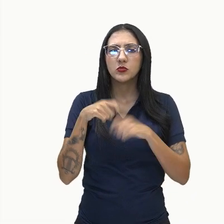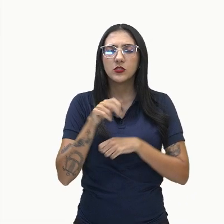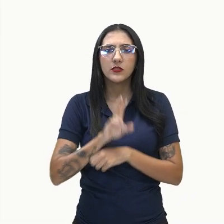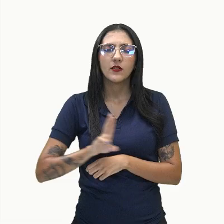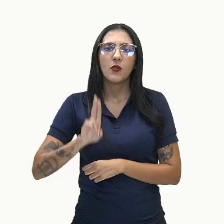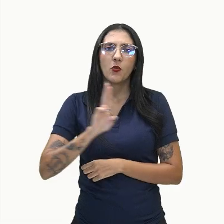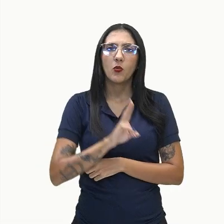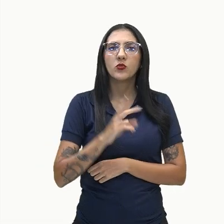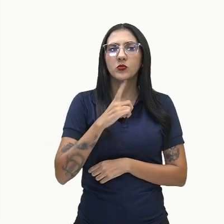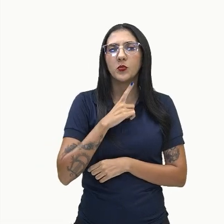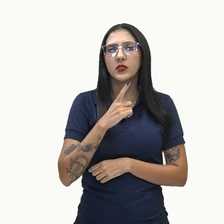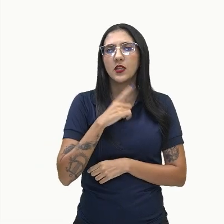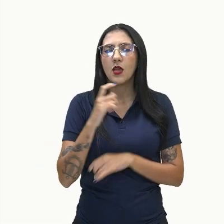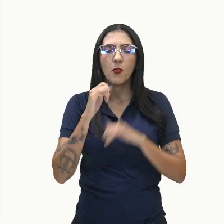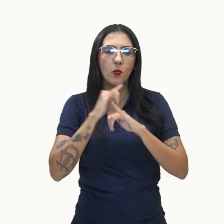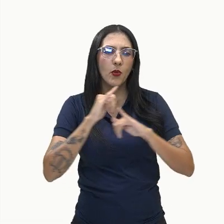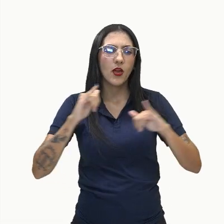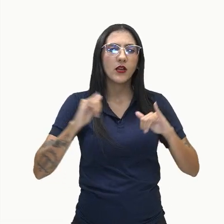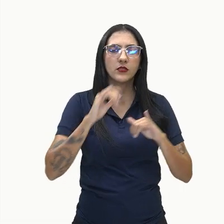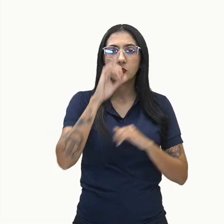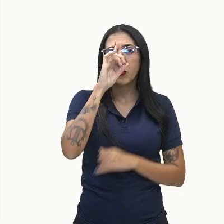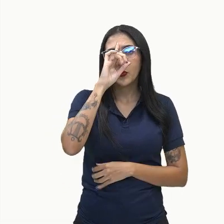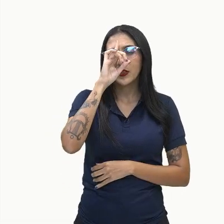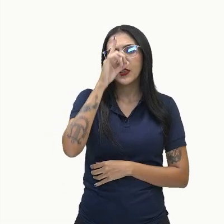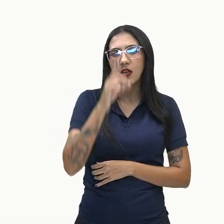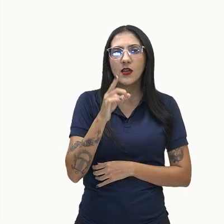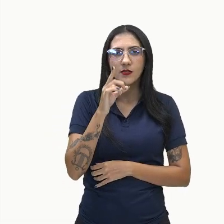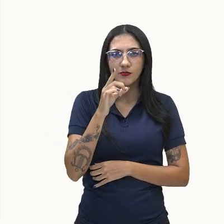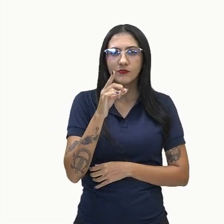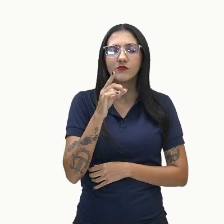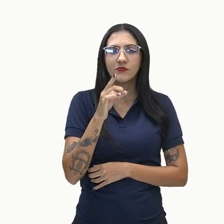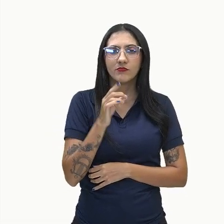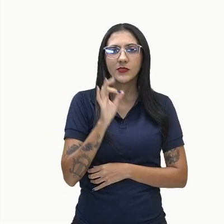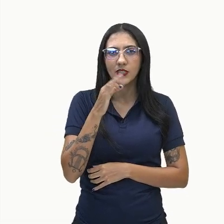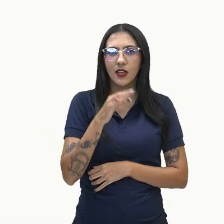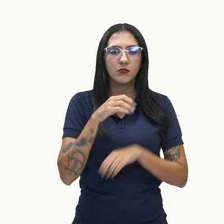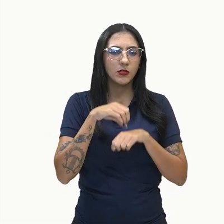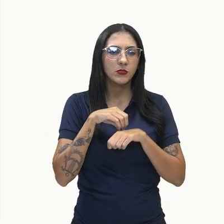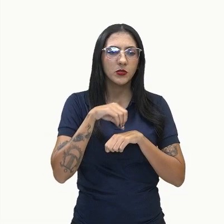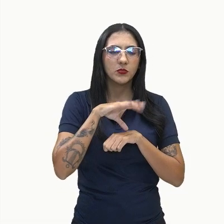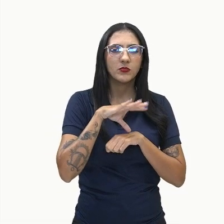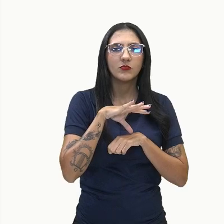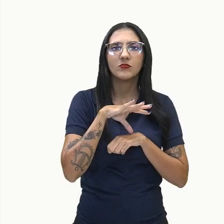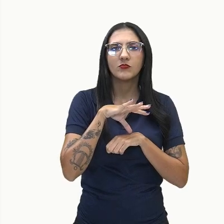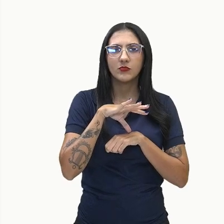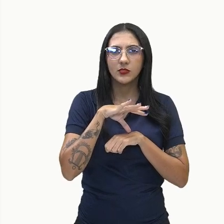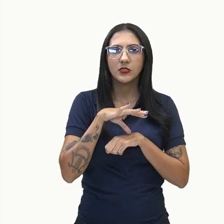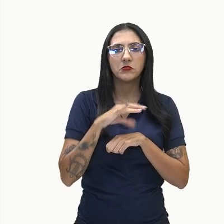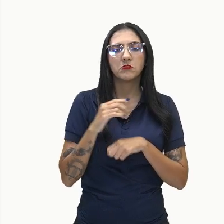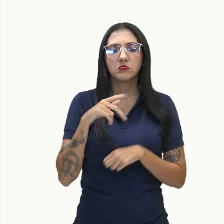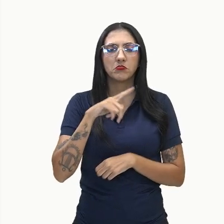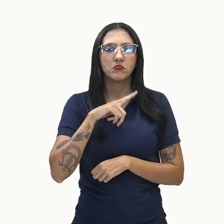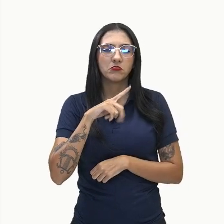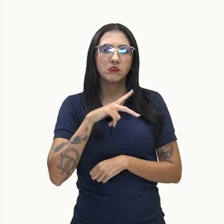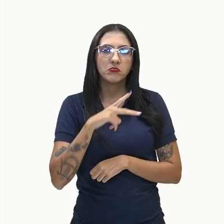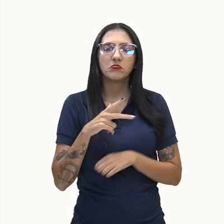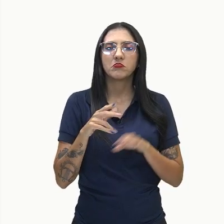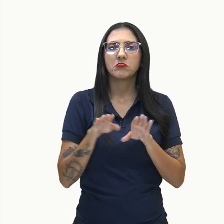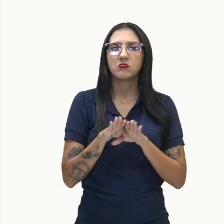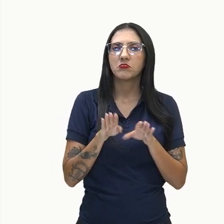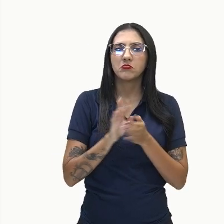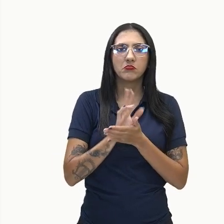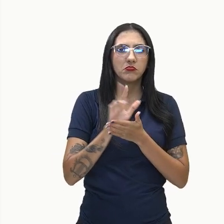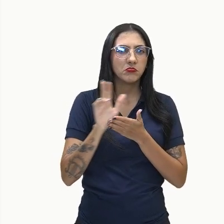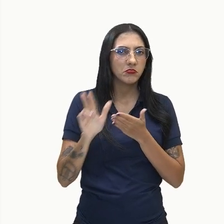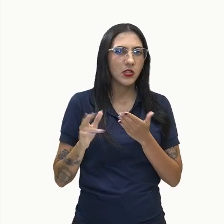utilizado para comunicar uma mensagem, para transmitir as minhas ideias, o meu conhecimento, os